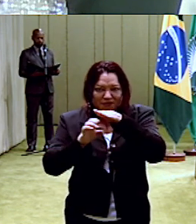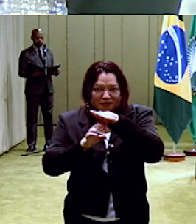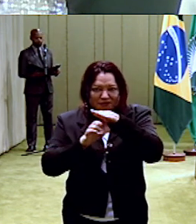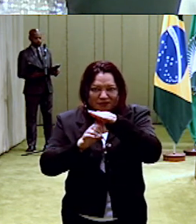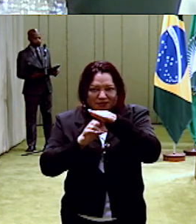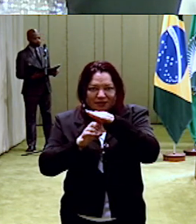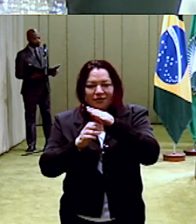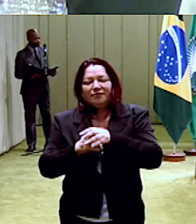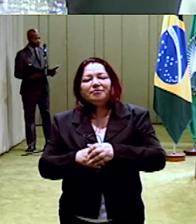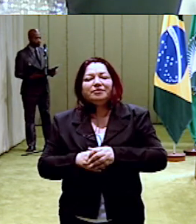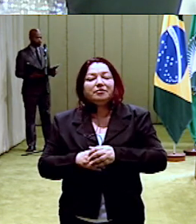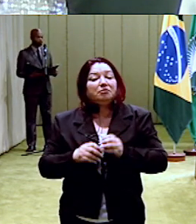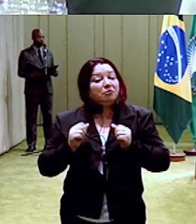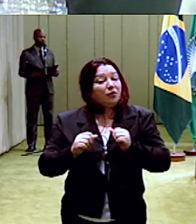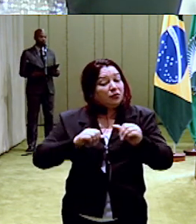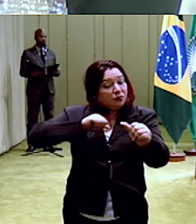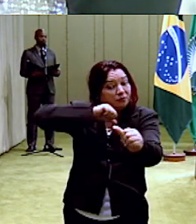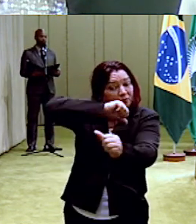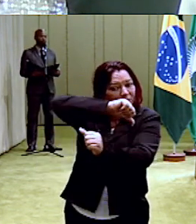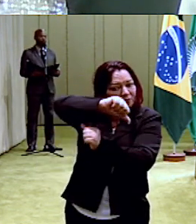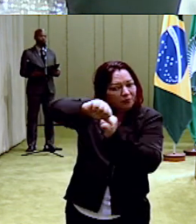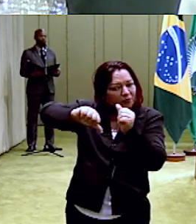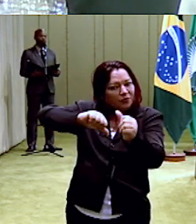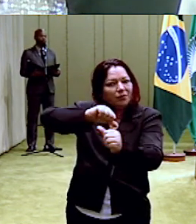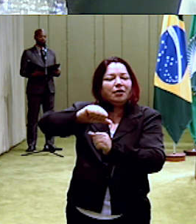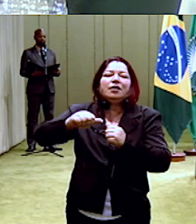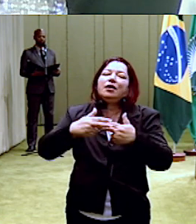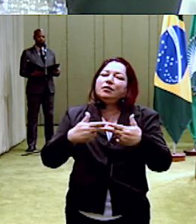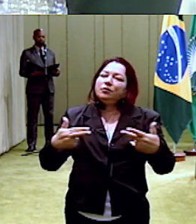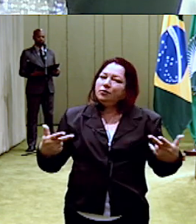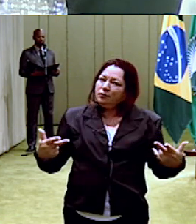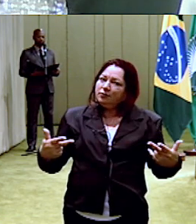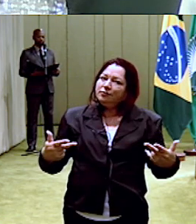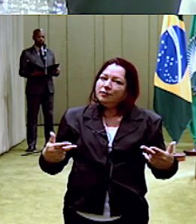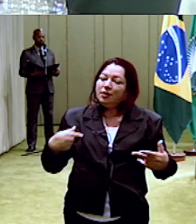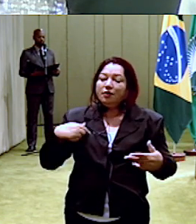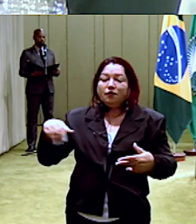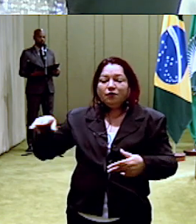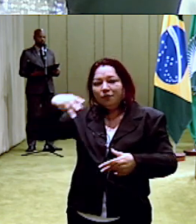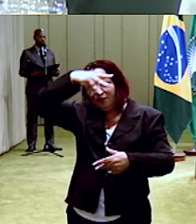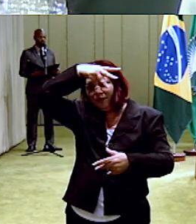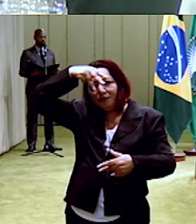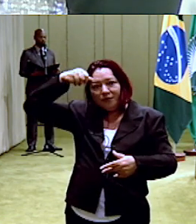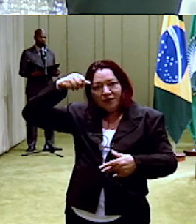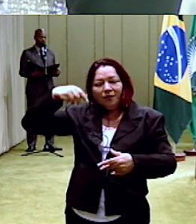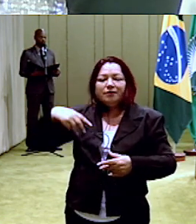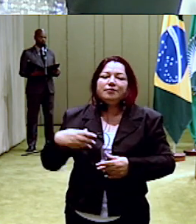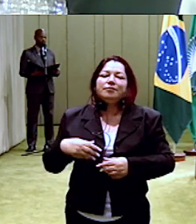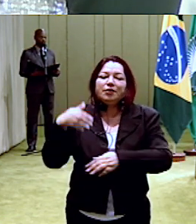privada ou de um conglomerado privado pode fazer a diferença. Eu estive agora em Manaus, nesse fim de semana, e eu fiquei numa cadeia de